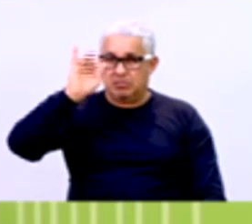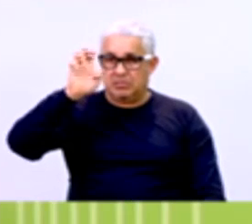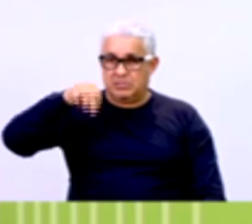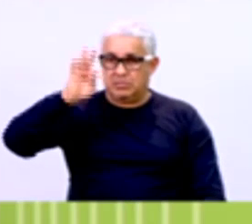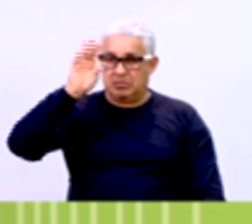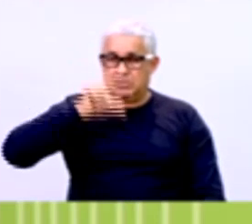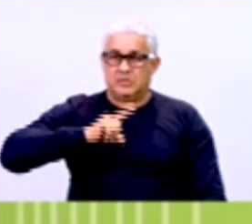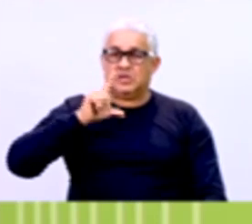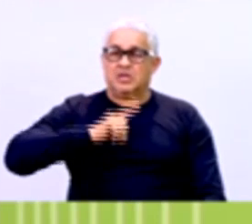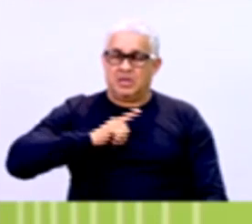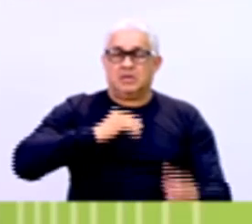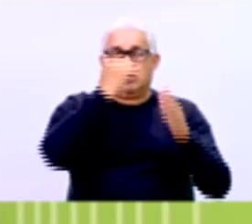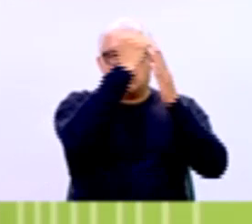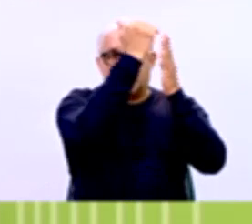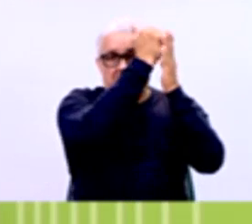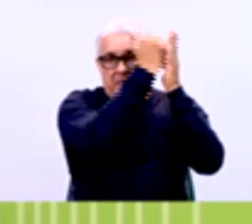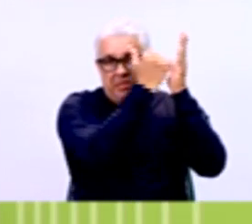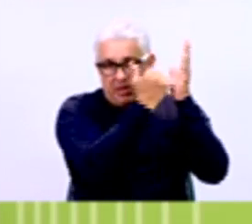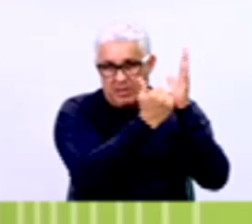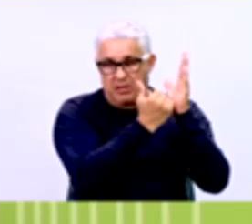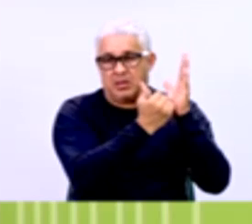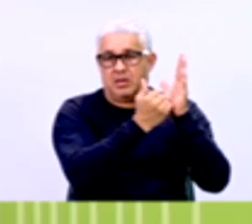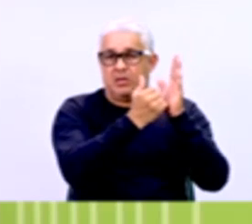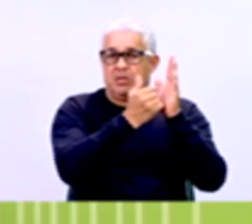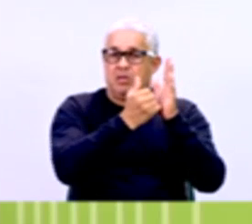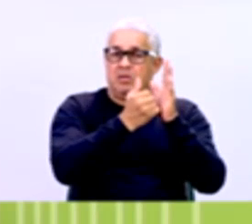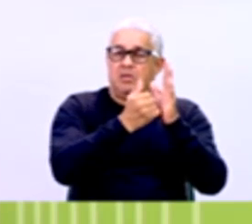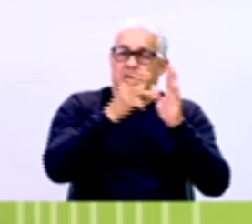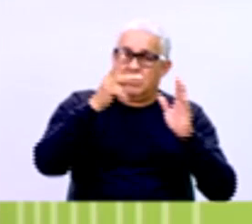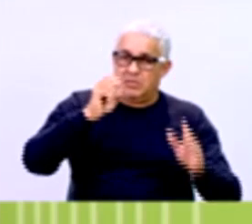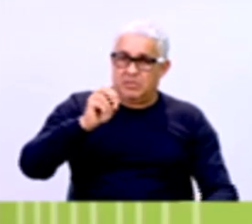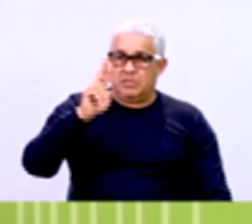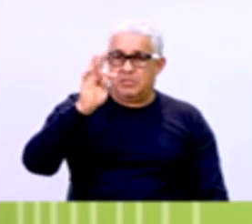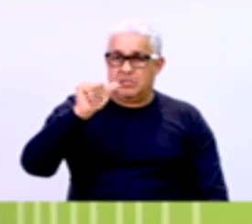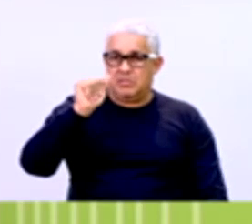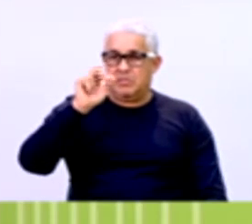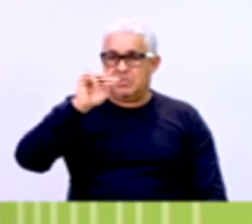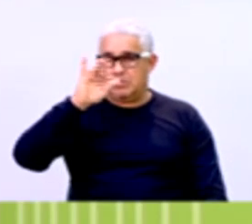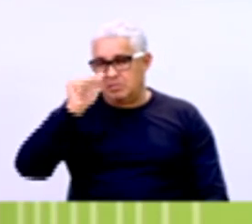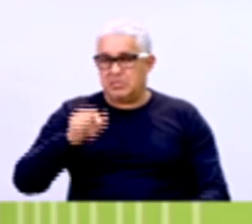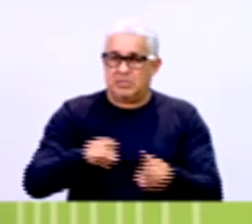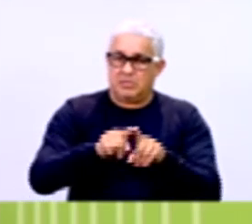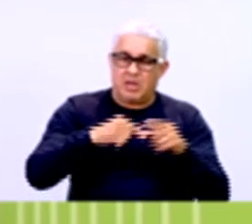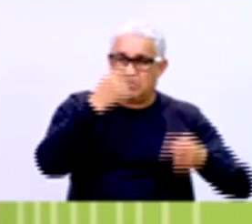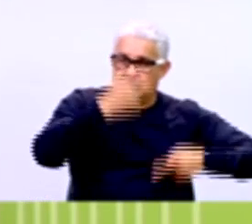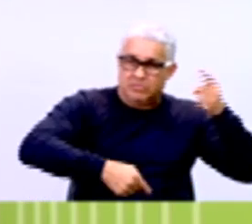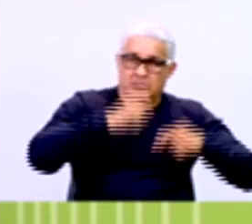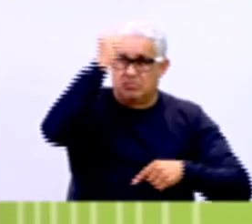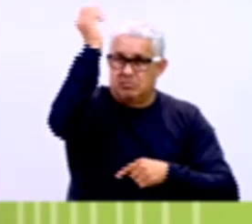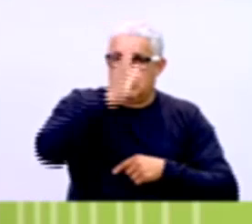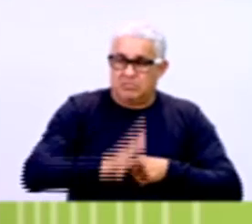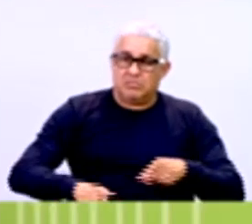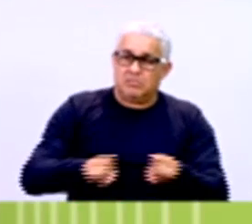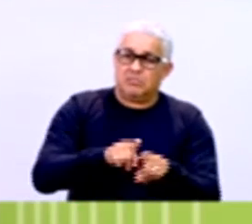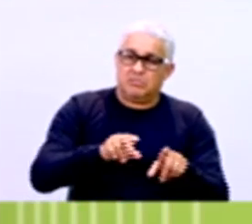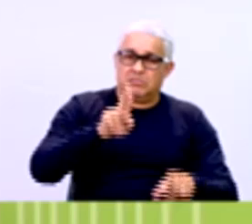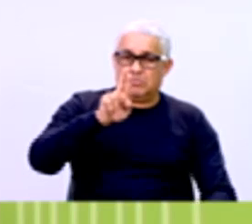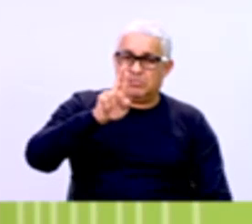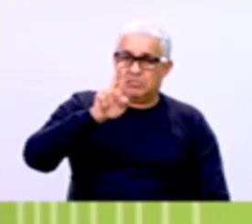as resoluções do Conselho Nacional de Meio Ambiente, as portarias, enfim, a Política Nacional de Meio Ambiente, a Política de Resíduos